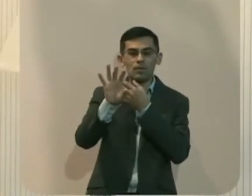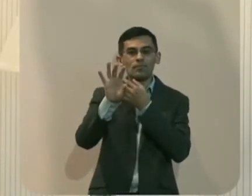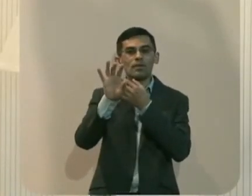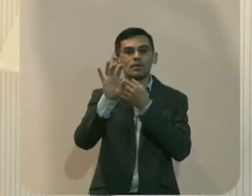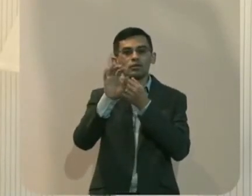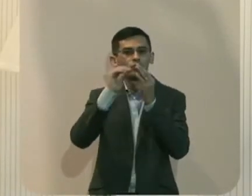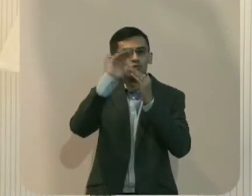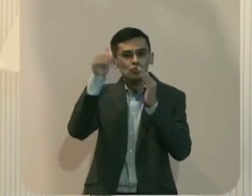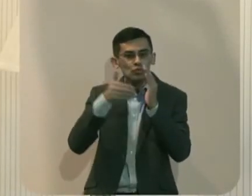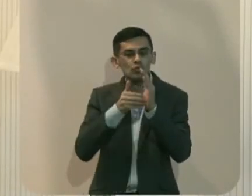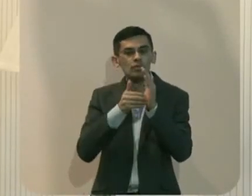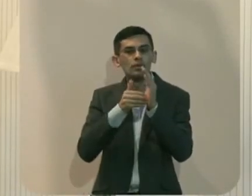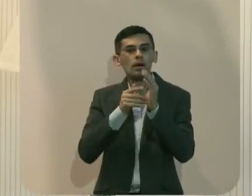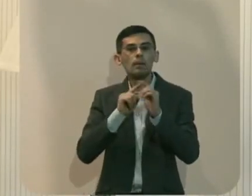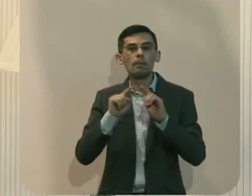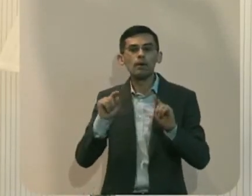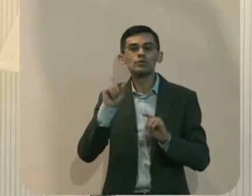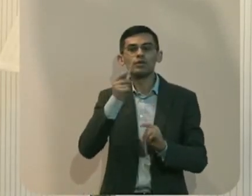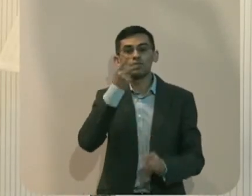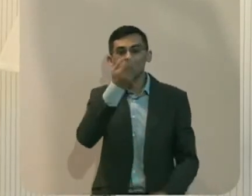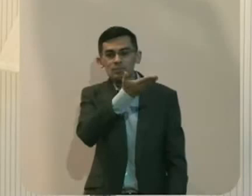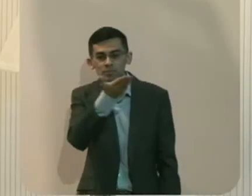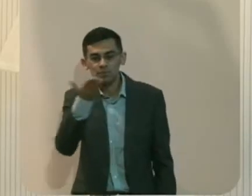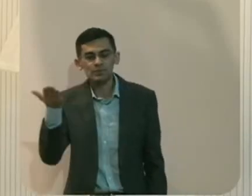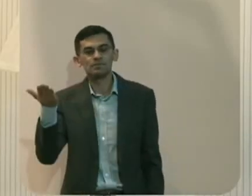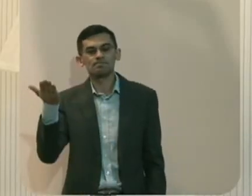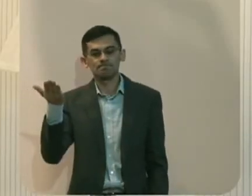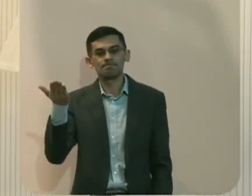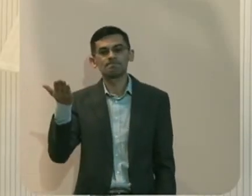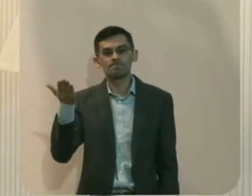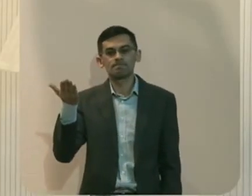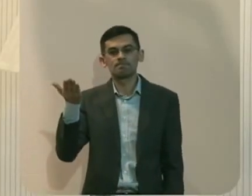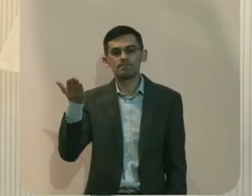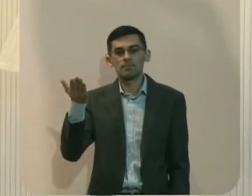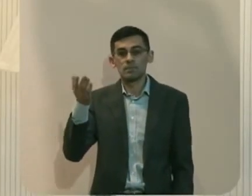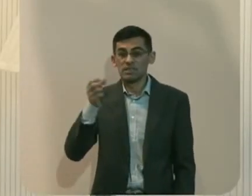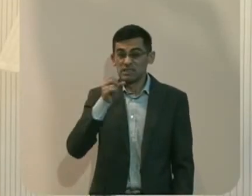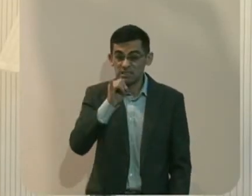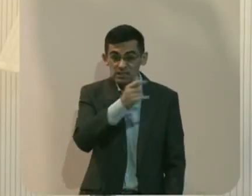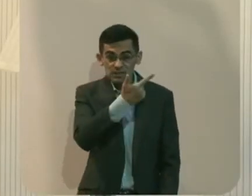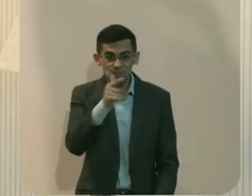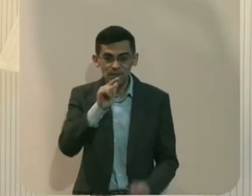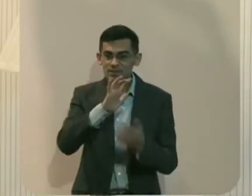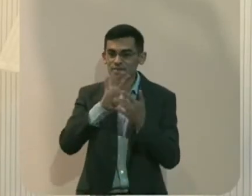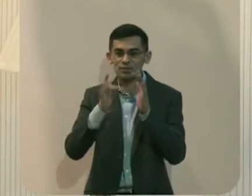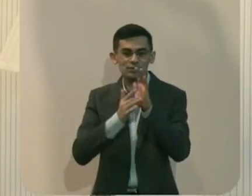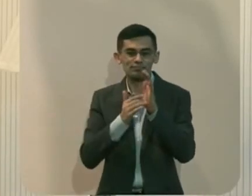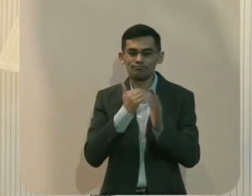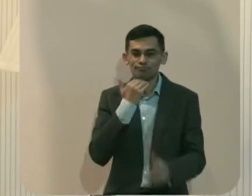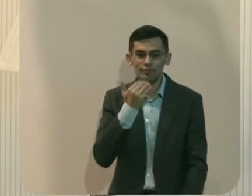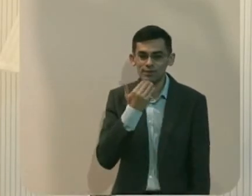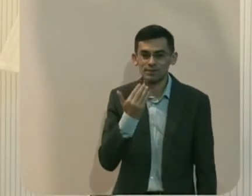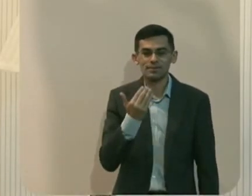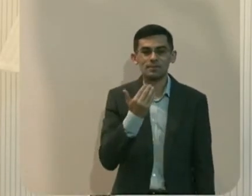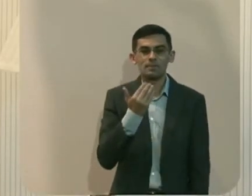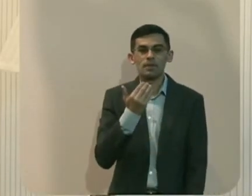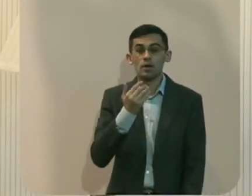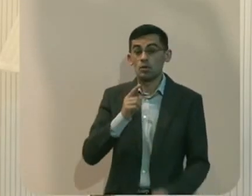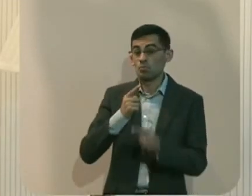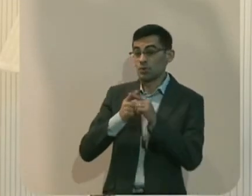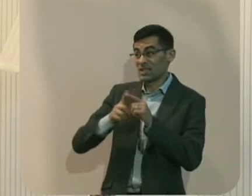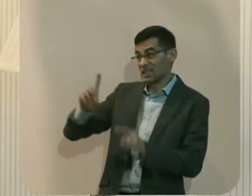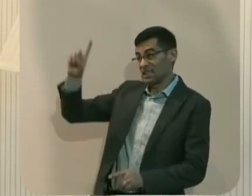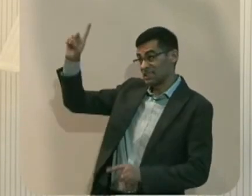meios todos. Então quero dizer para você, sem Jesus não dá, porque Ele é